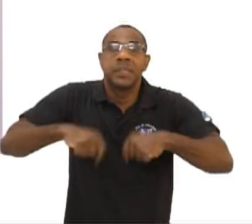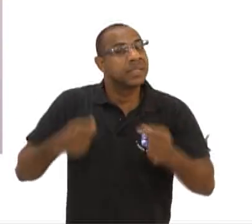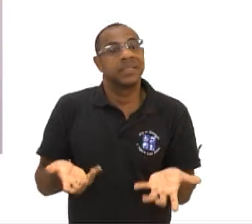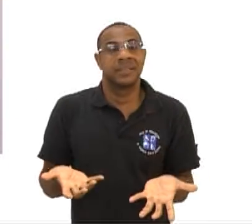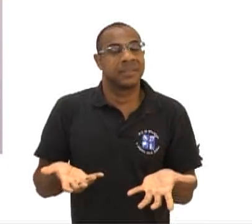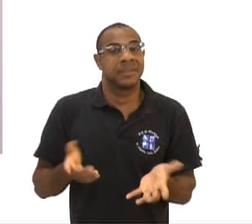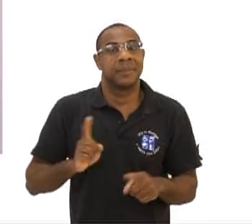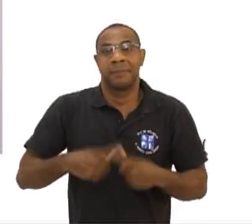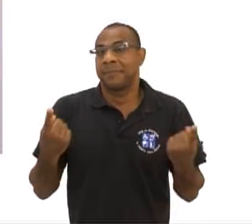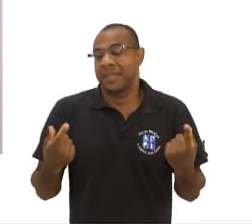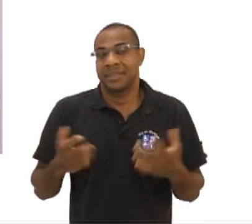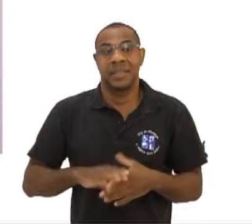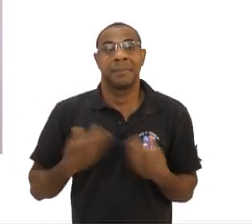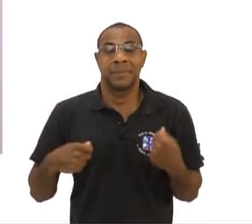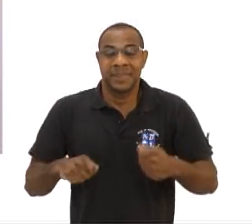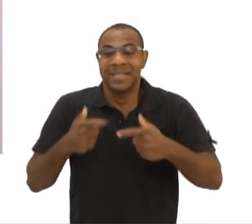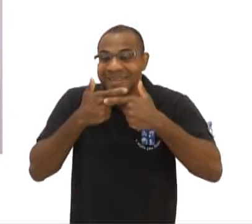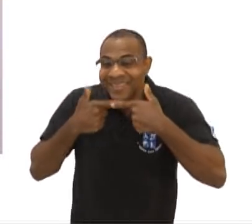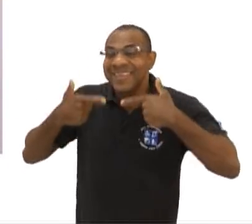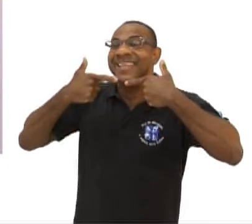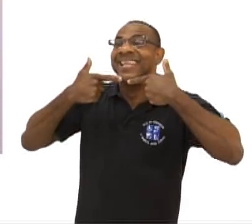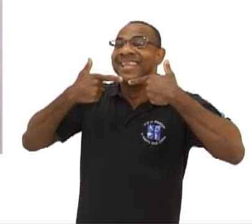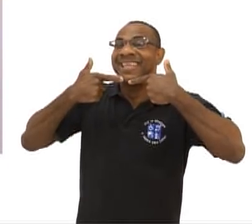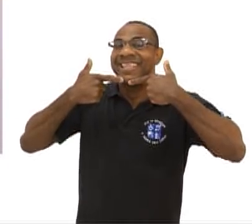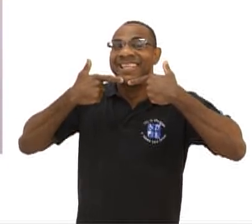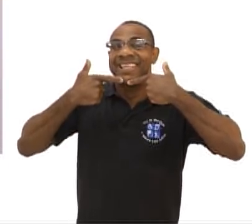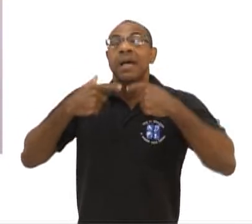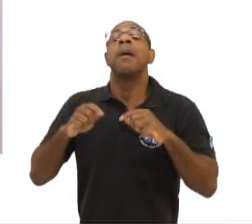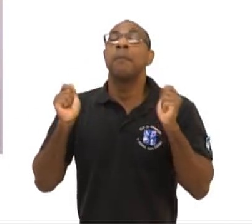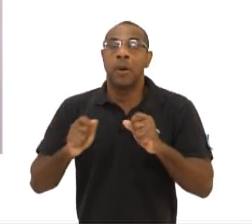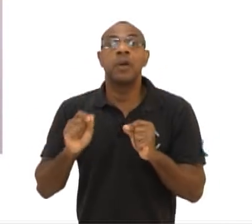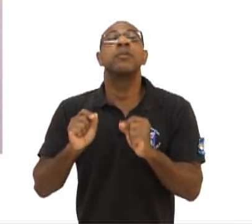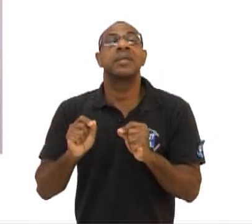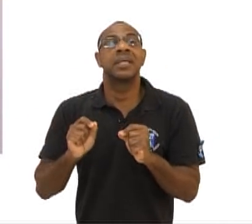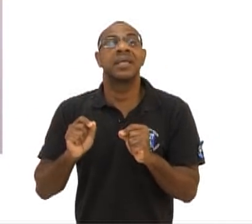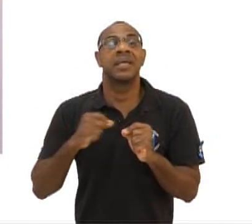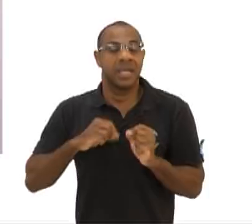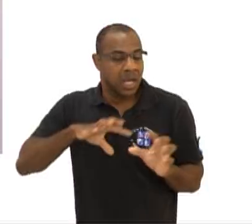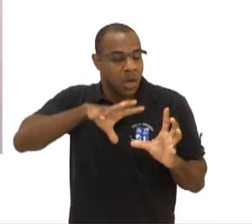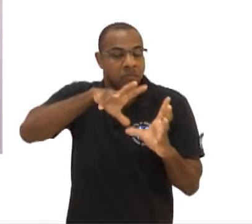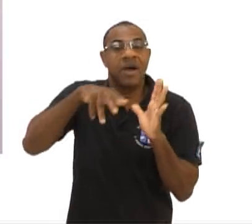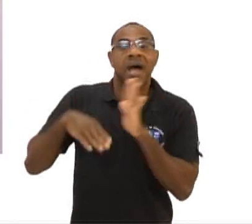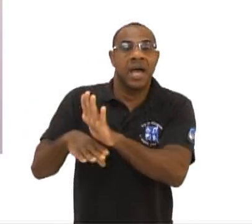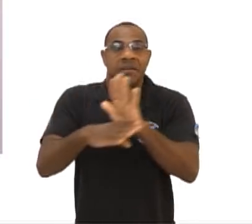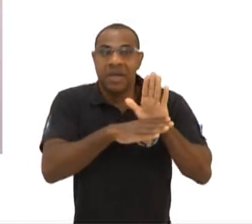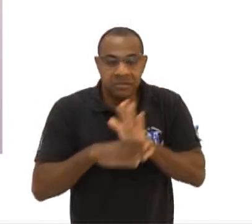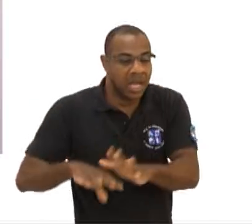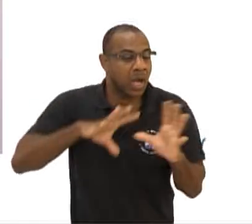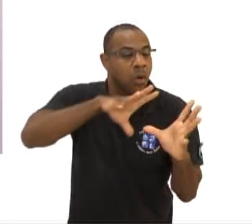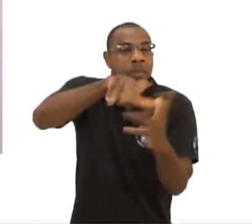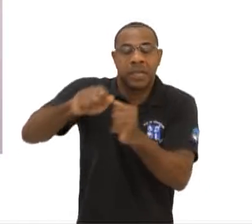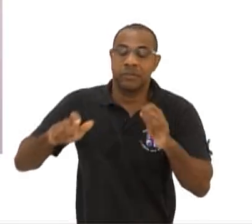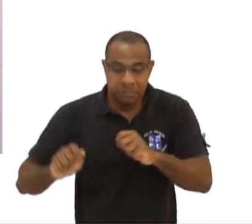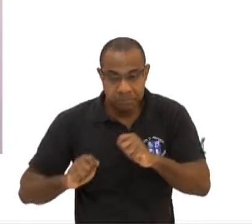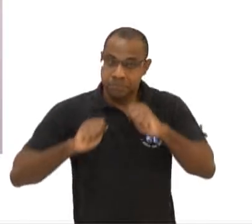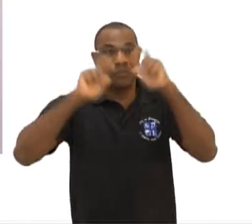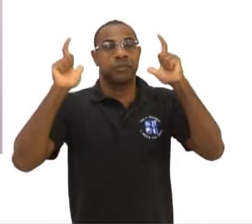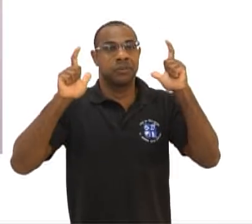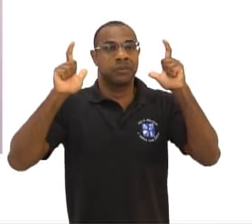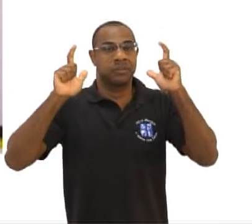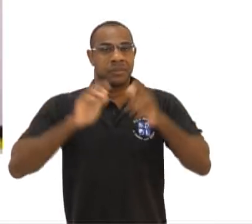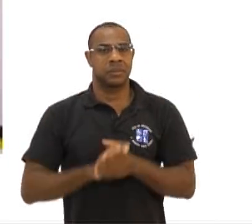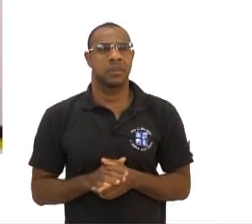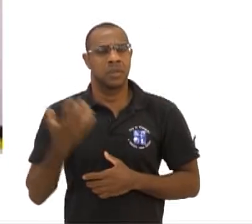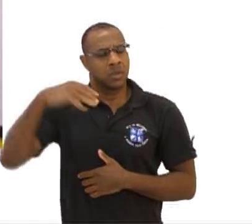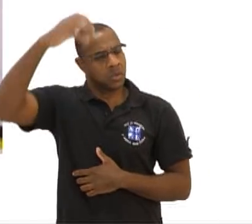opressores. Mas eu sorri, porque ele poderá ser aquele que vai ajudar a humanidade a despertar pela primeira vez. O rei ficou